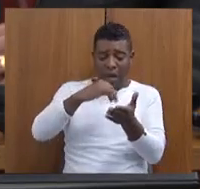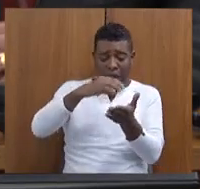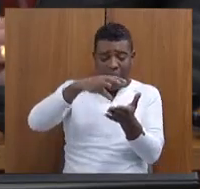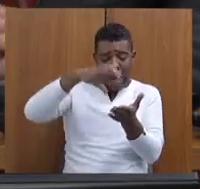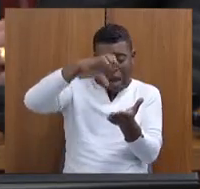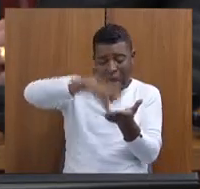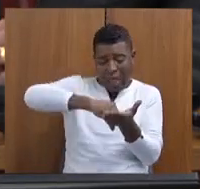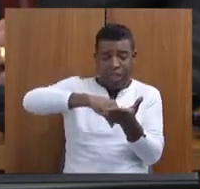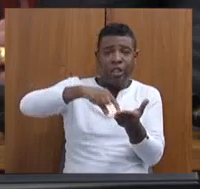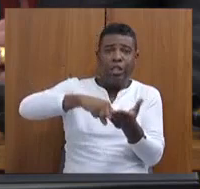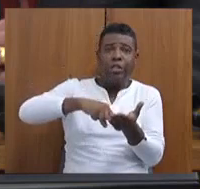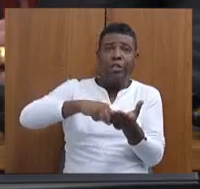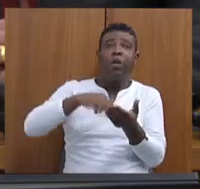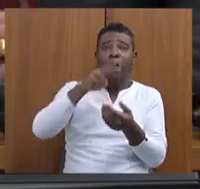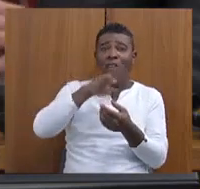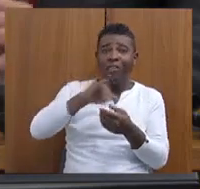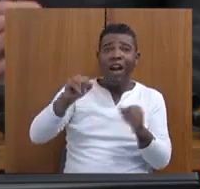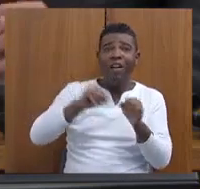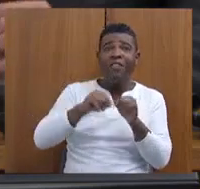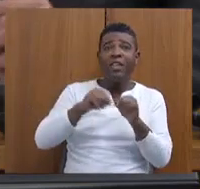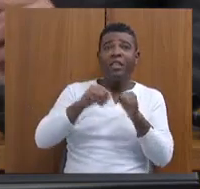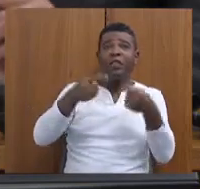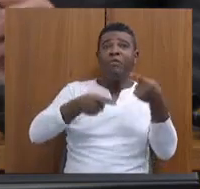nós estarmos fazendo audiência pública